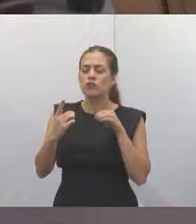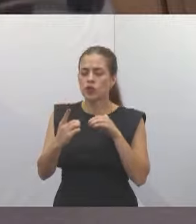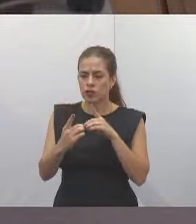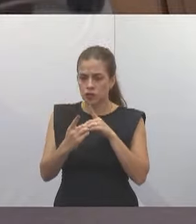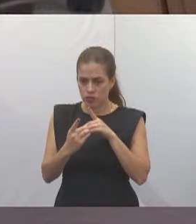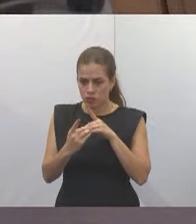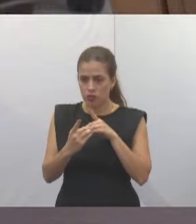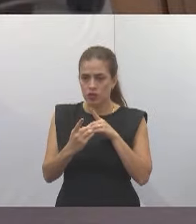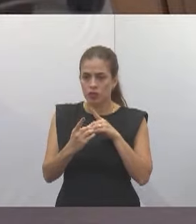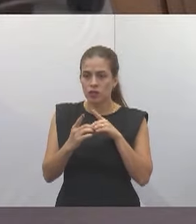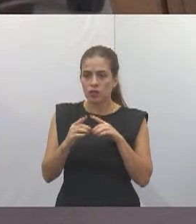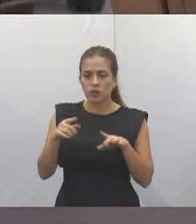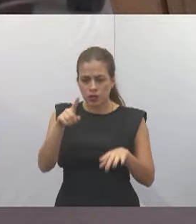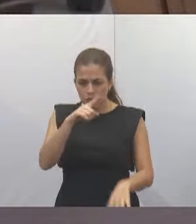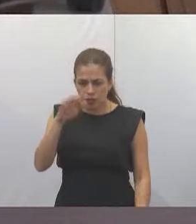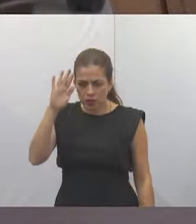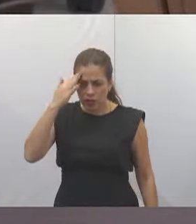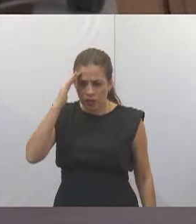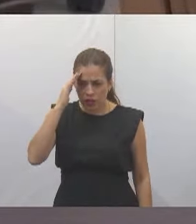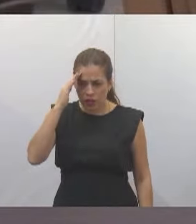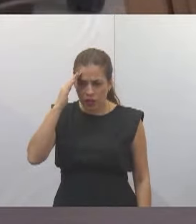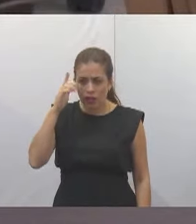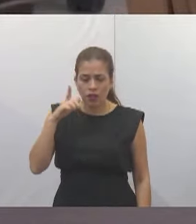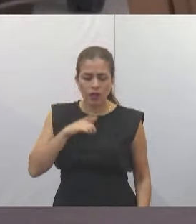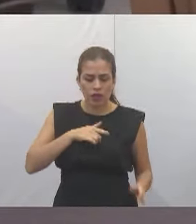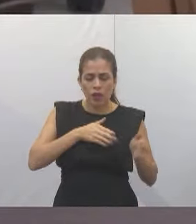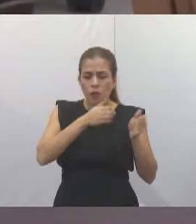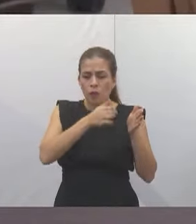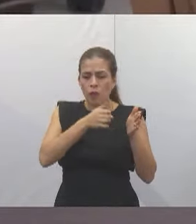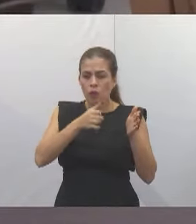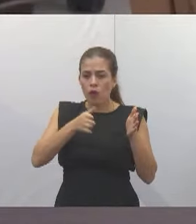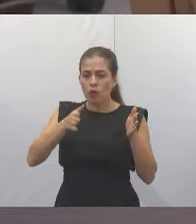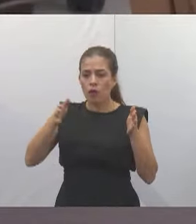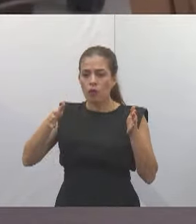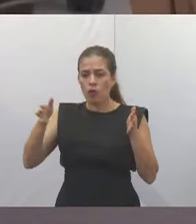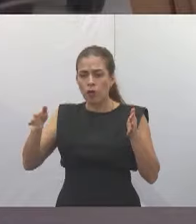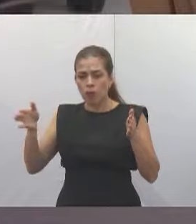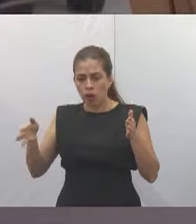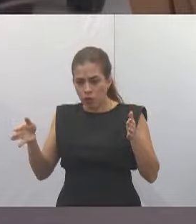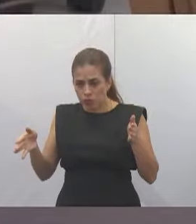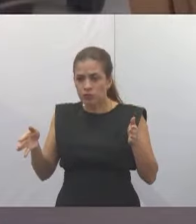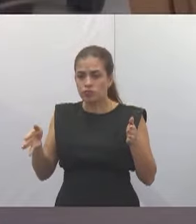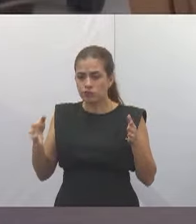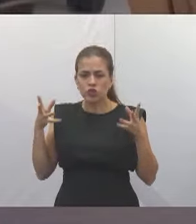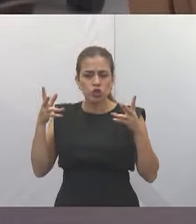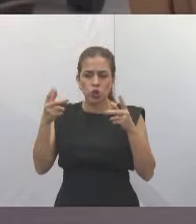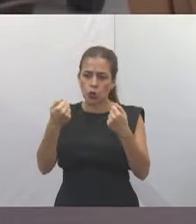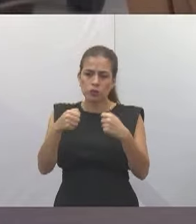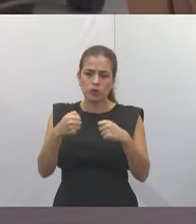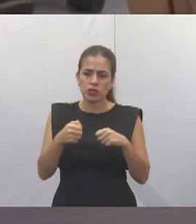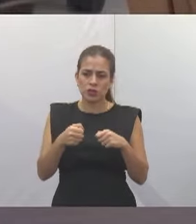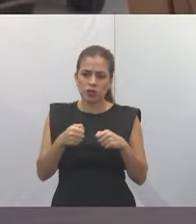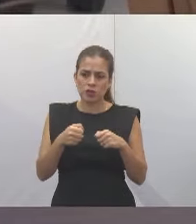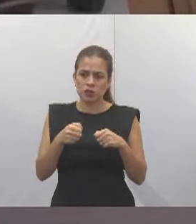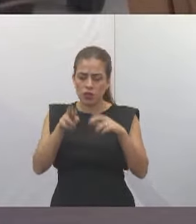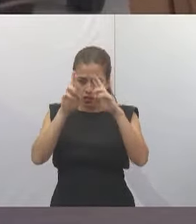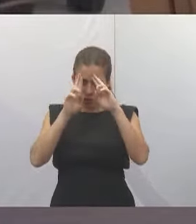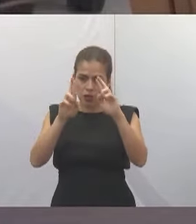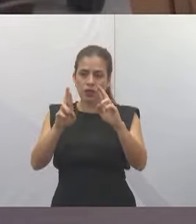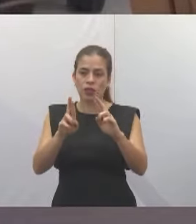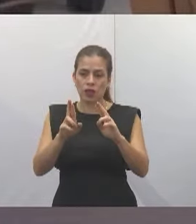atendida. Só para as pessoas entenderem que há um processo, e que esse processo todo mundo precisa seguir para